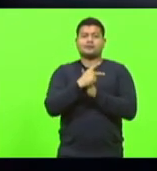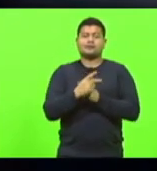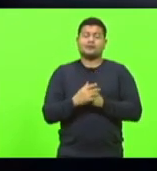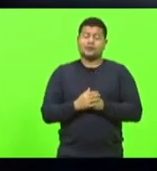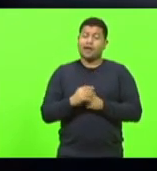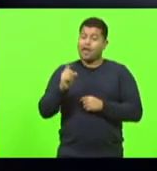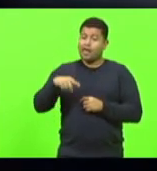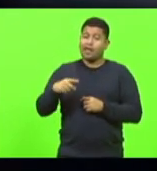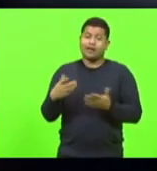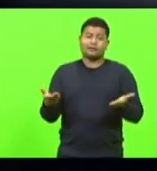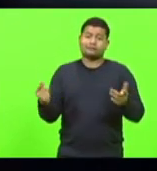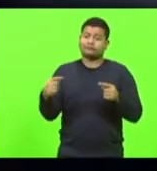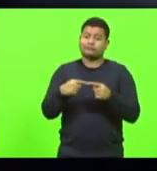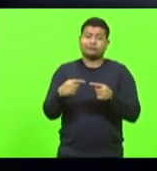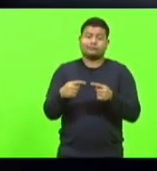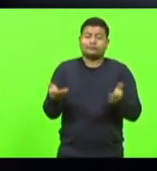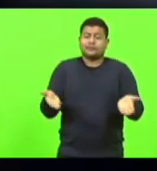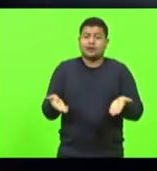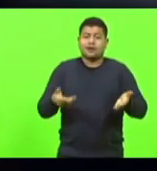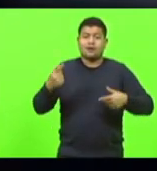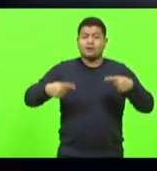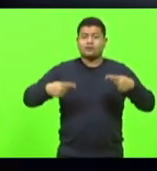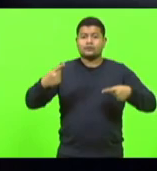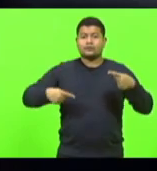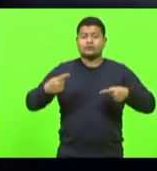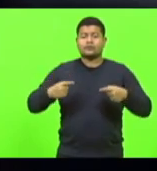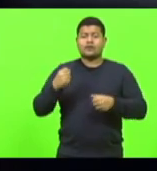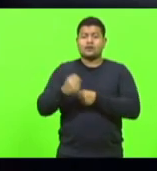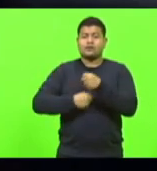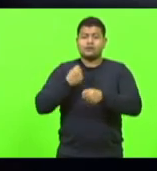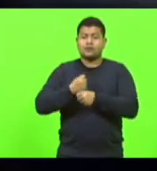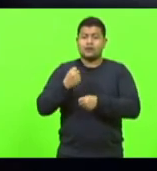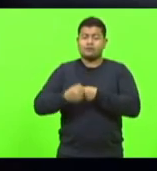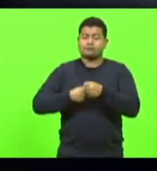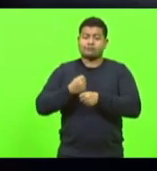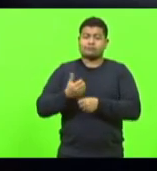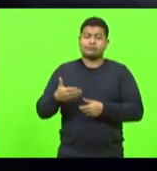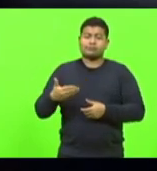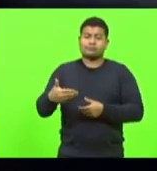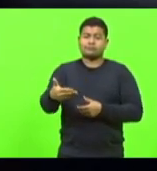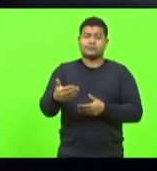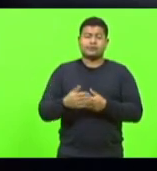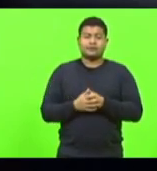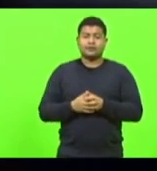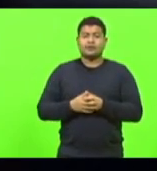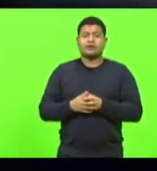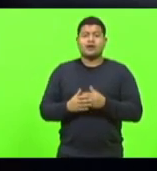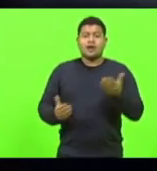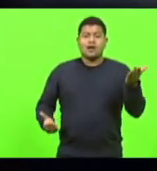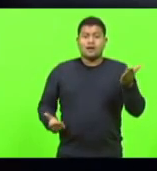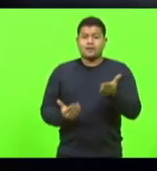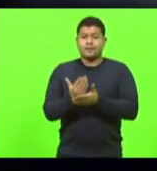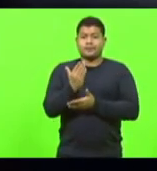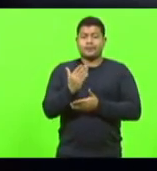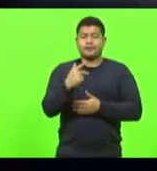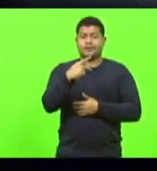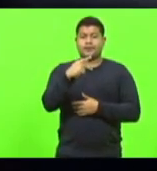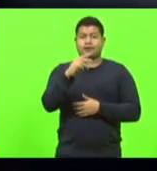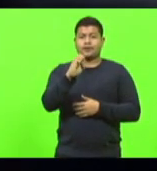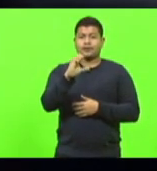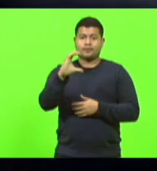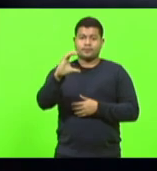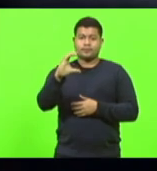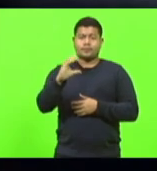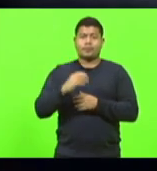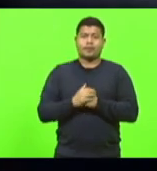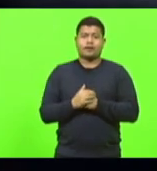a tônica dessa discussão aqui nos últimos anos e após aprovação da PEC que